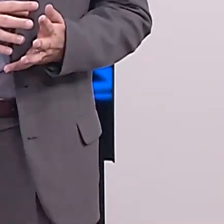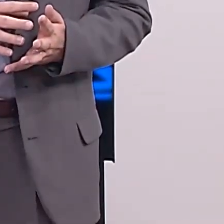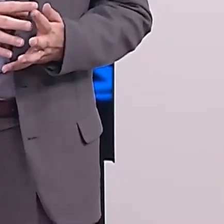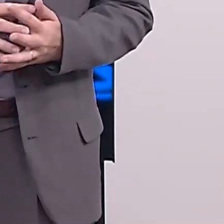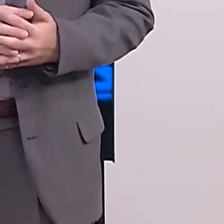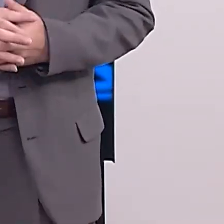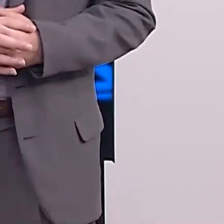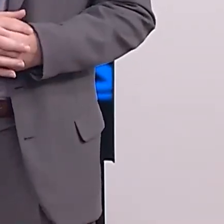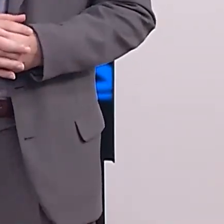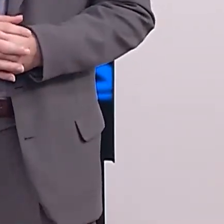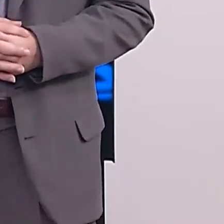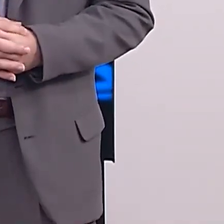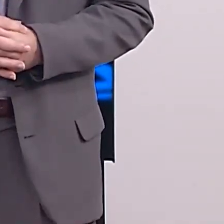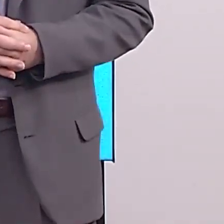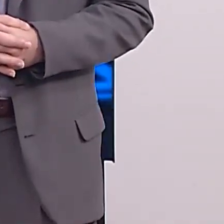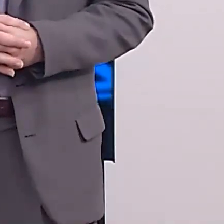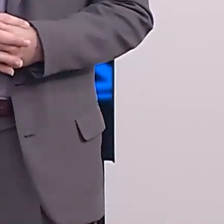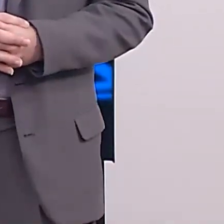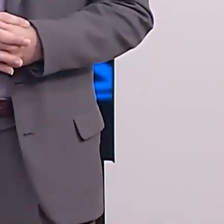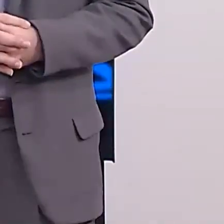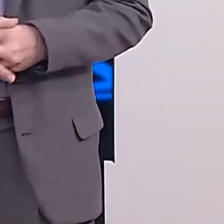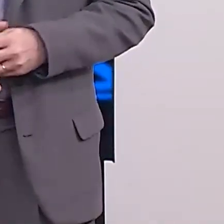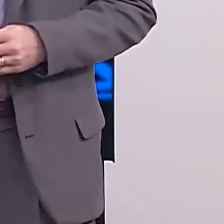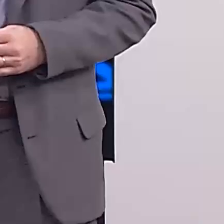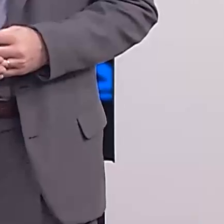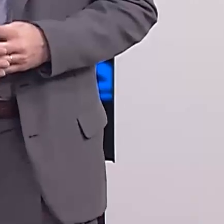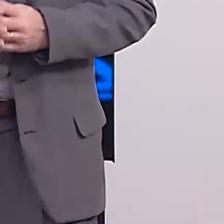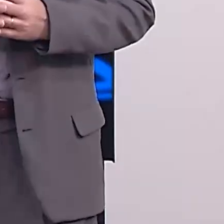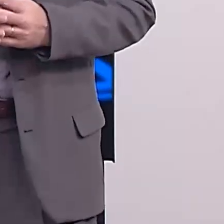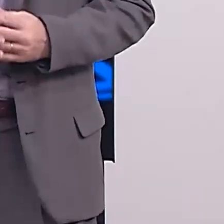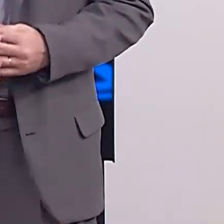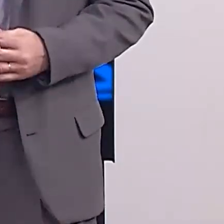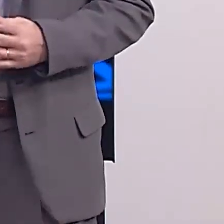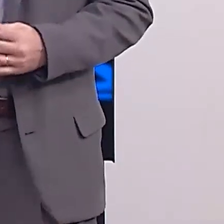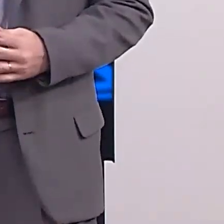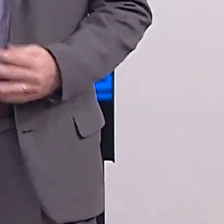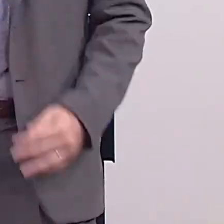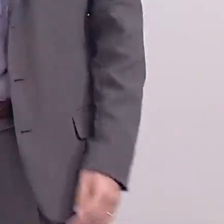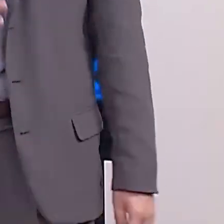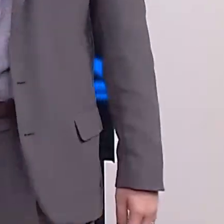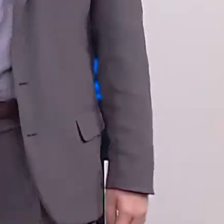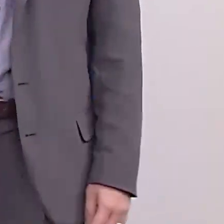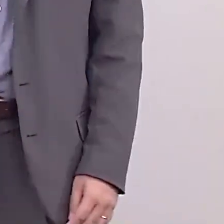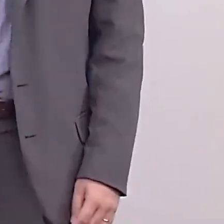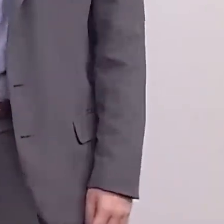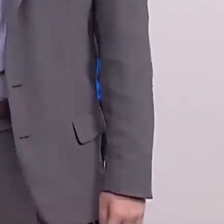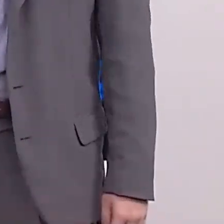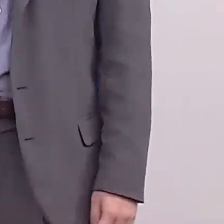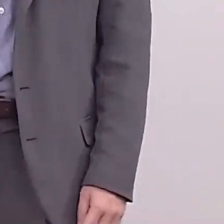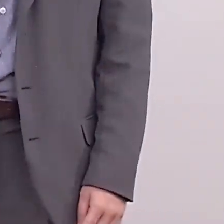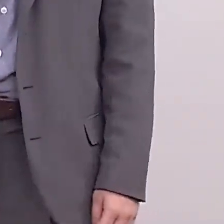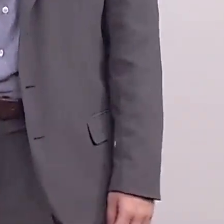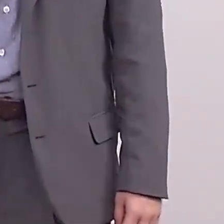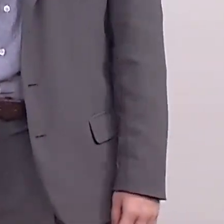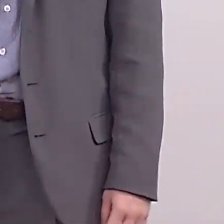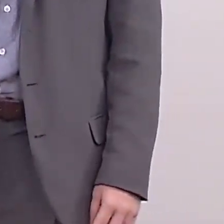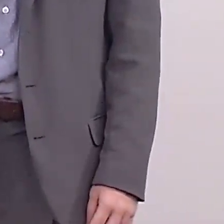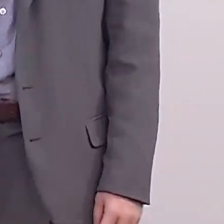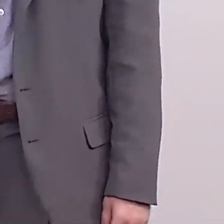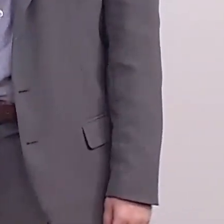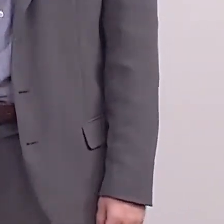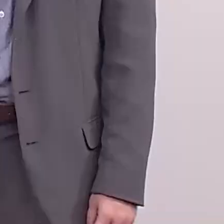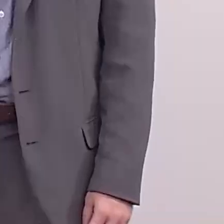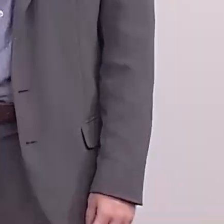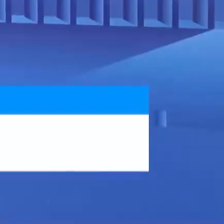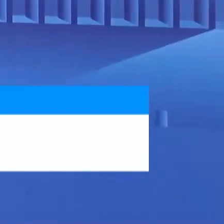da judicialização da saúde em Mato Grosso do Sul, se reuniu com o Tribunal de Justiça para discutir o tema. Ana Paula Gimenez conversou